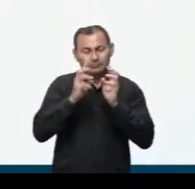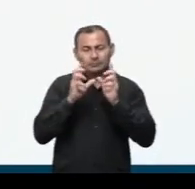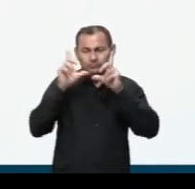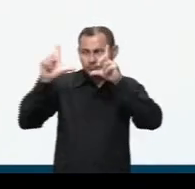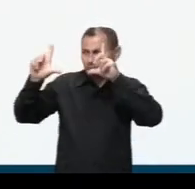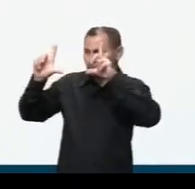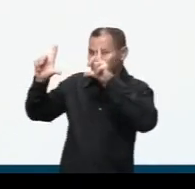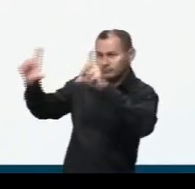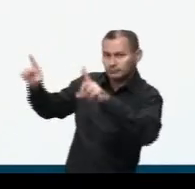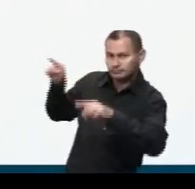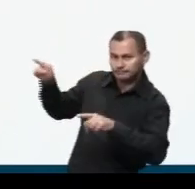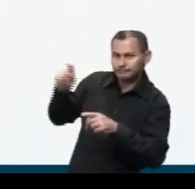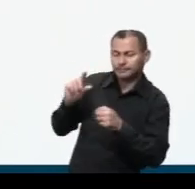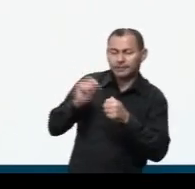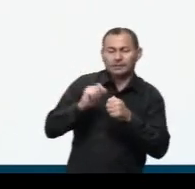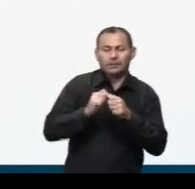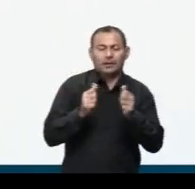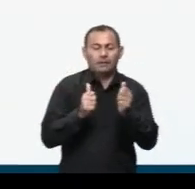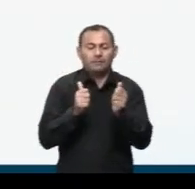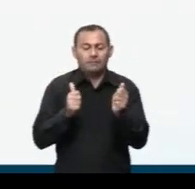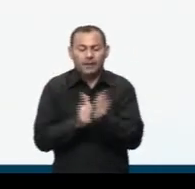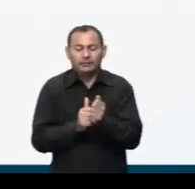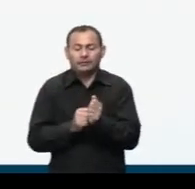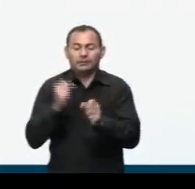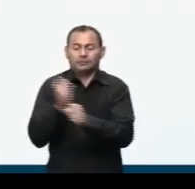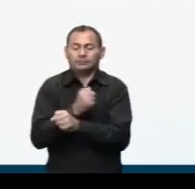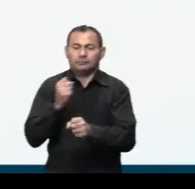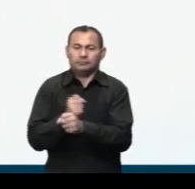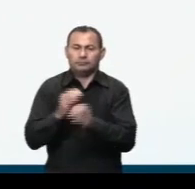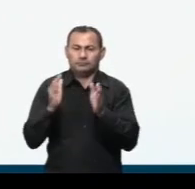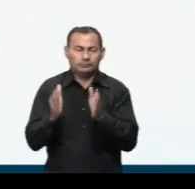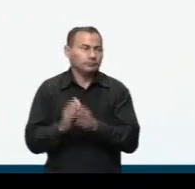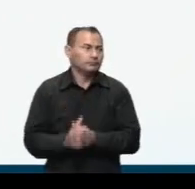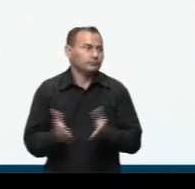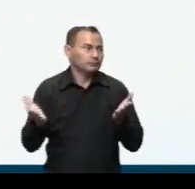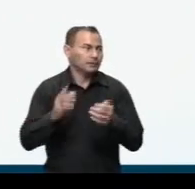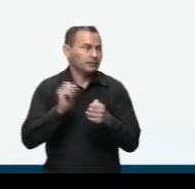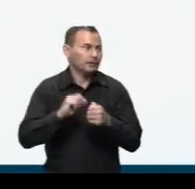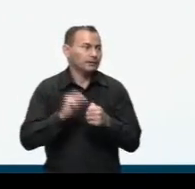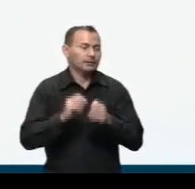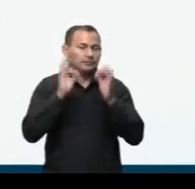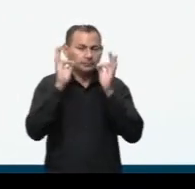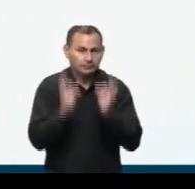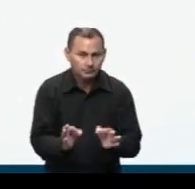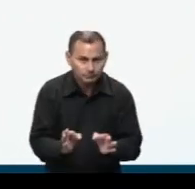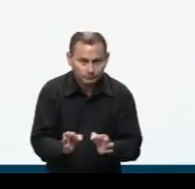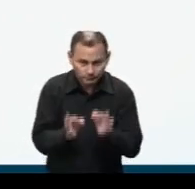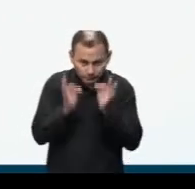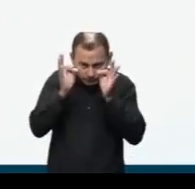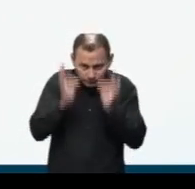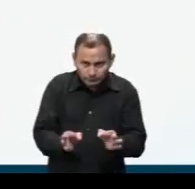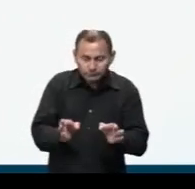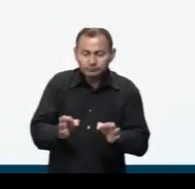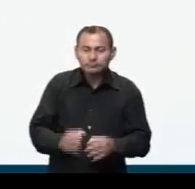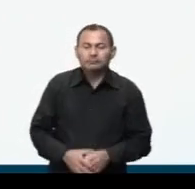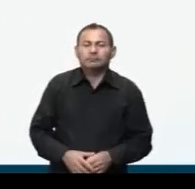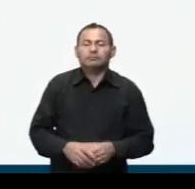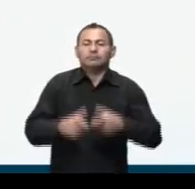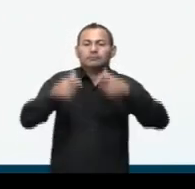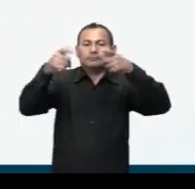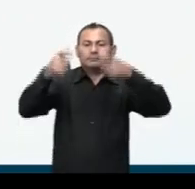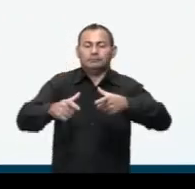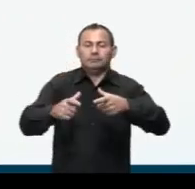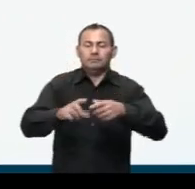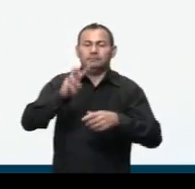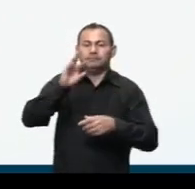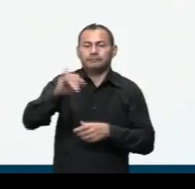gabarito ao redor da obra. E aqui sim, agora a gente vai fazer com exata precisão o